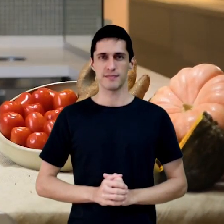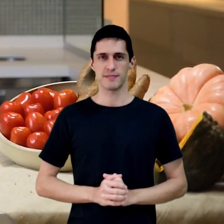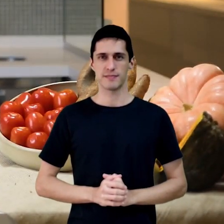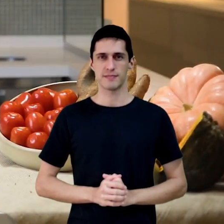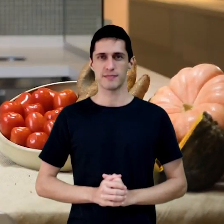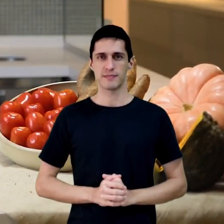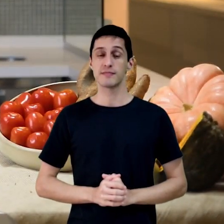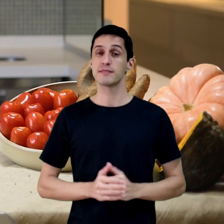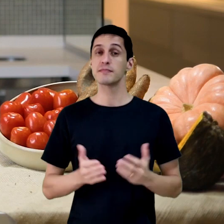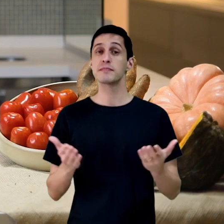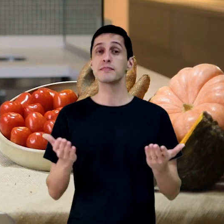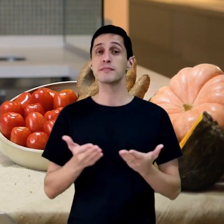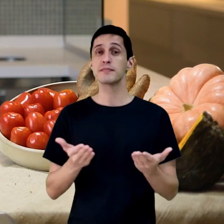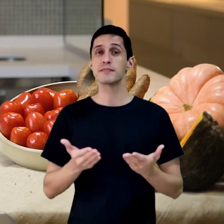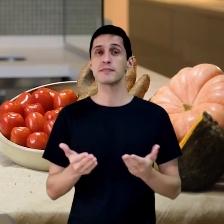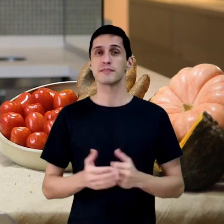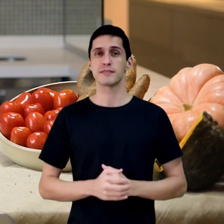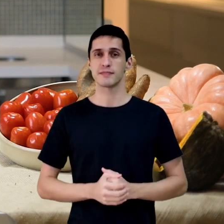Enquanto isso,